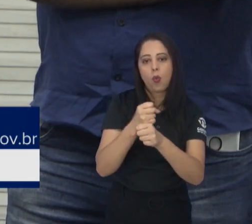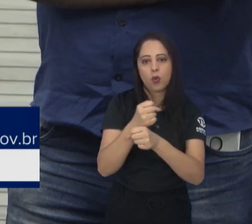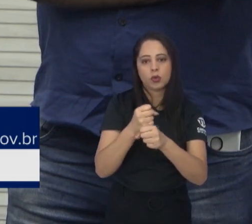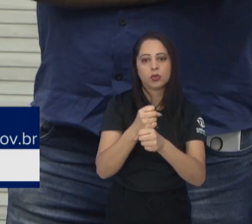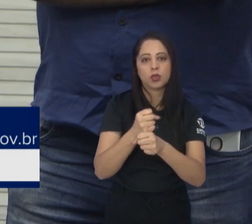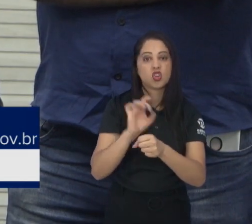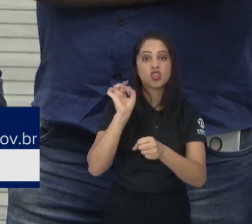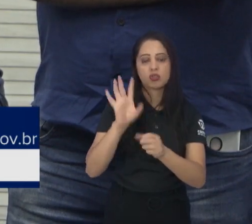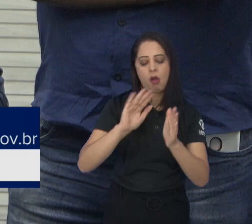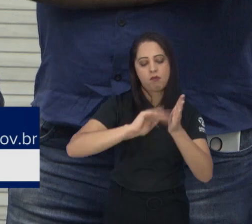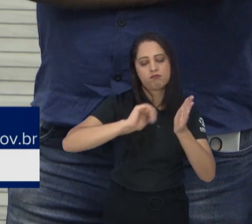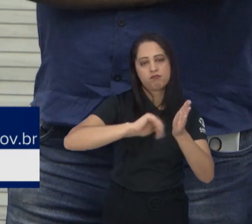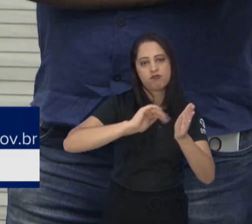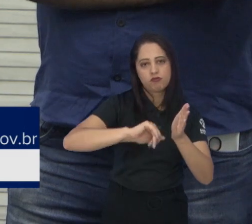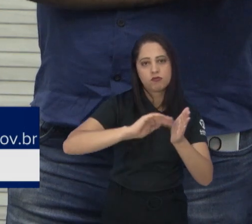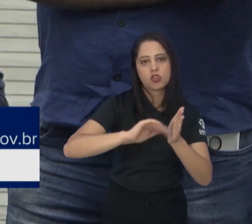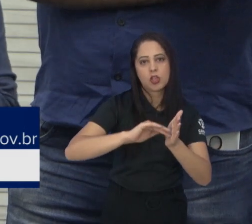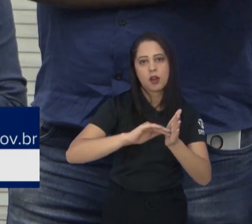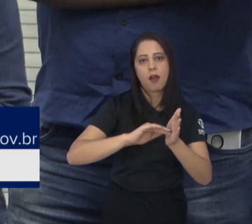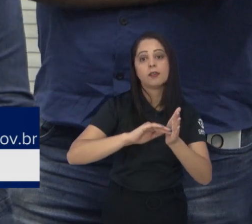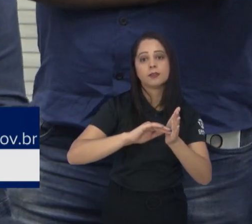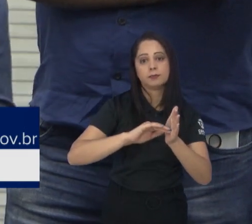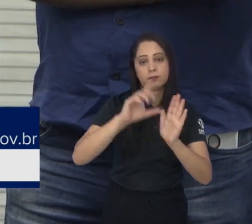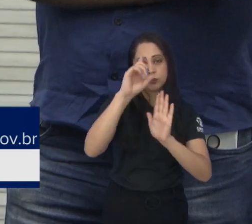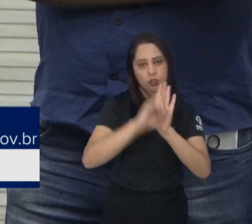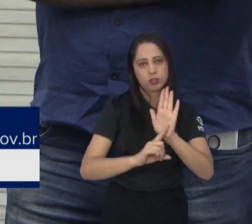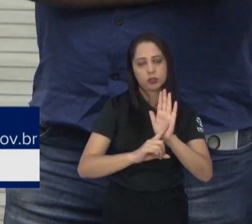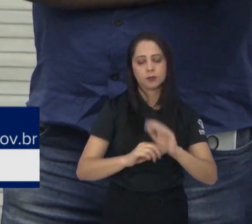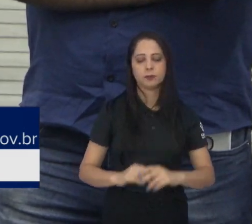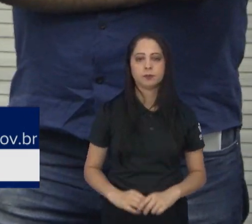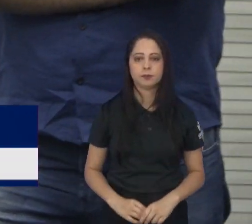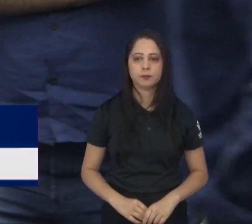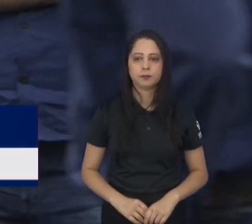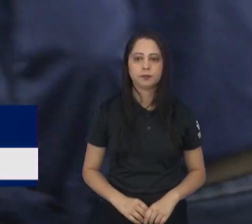só tiraram dos servidores, só tiraram dos professores.